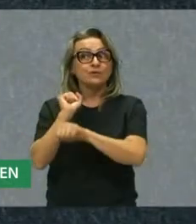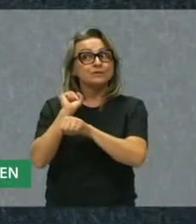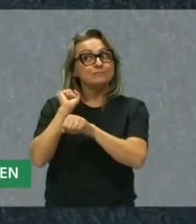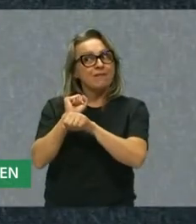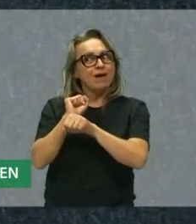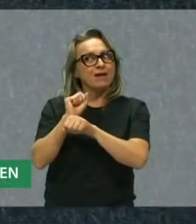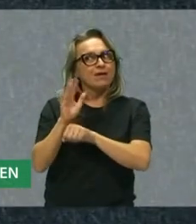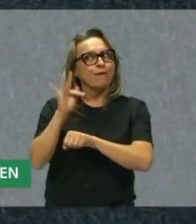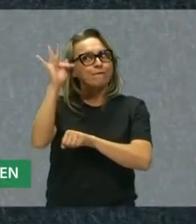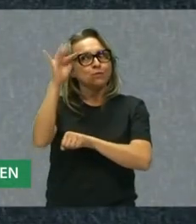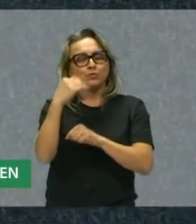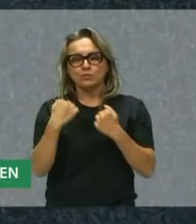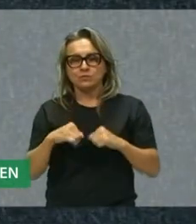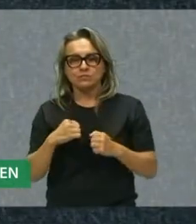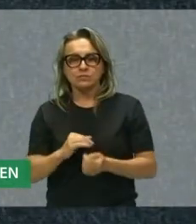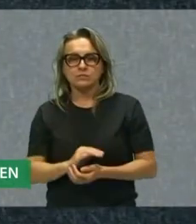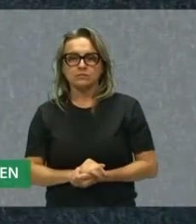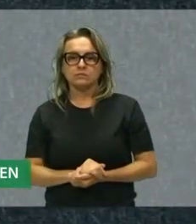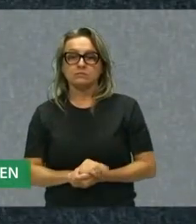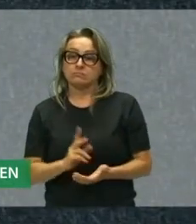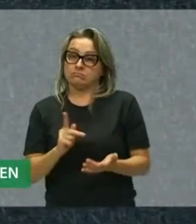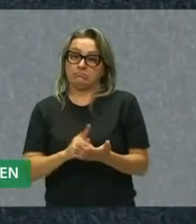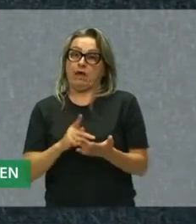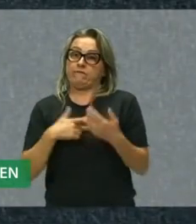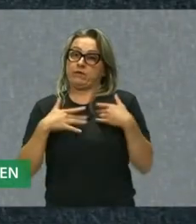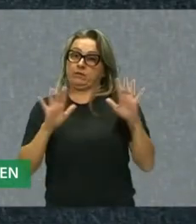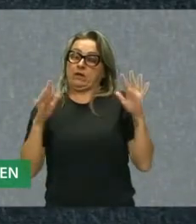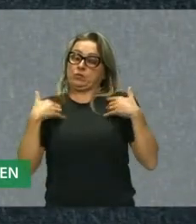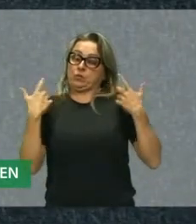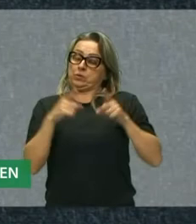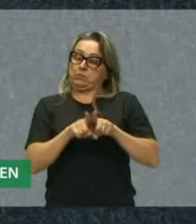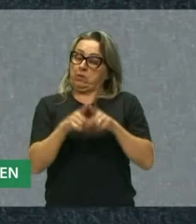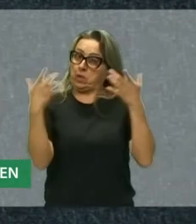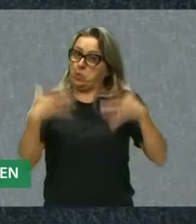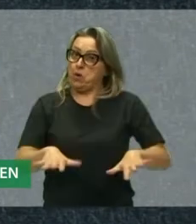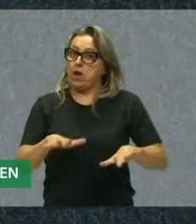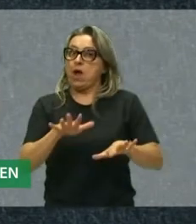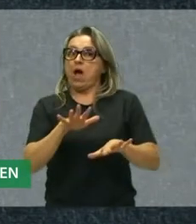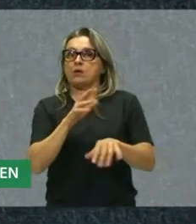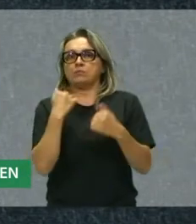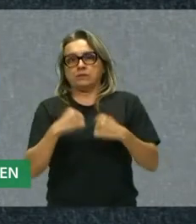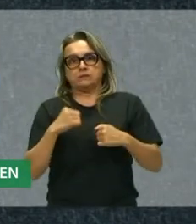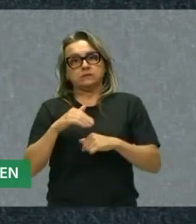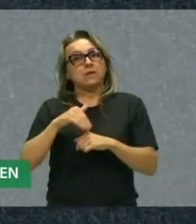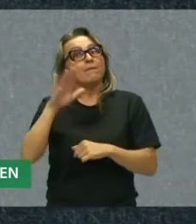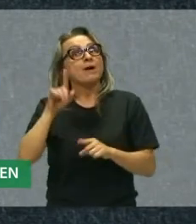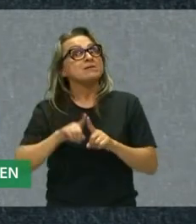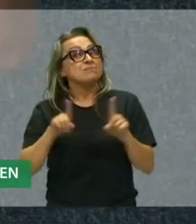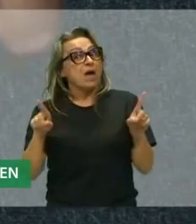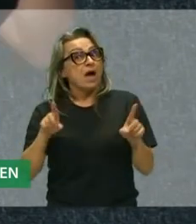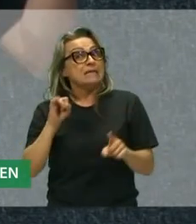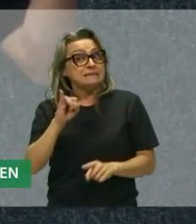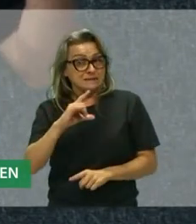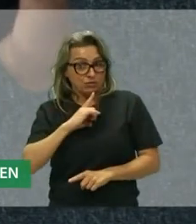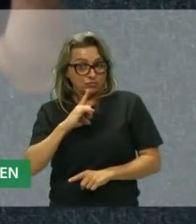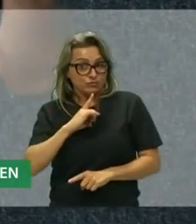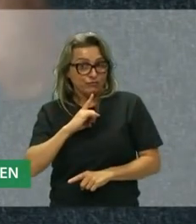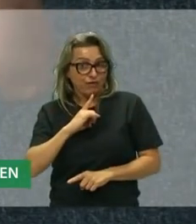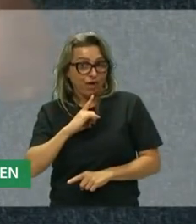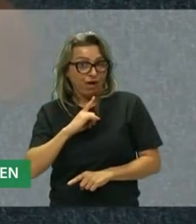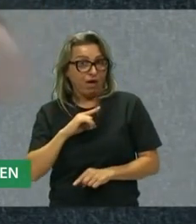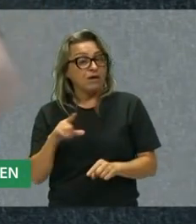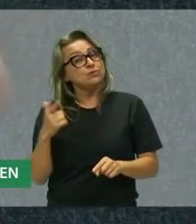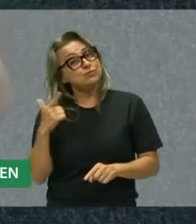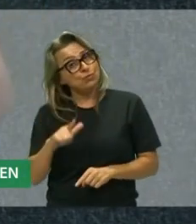réplica. Na verdade, eu também espero que não precise mais, né? Mas caso eu tenha que estar lá de novo, a minha mãe também precisou na semana